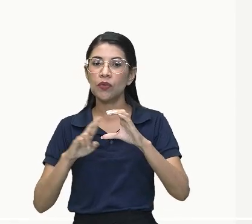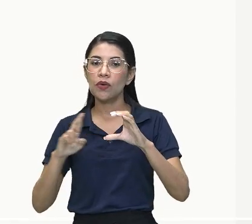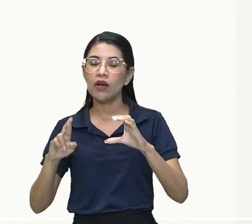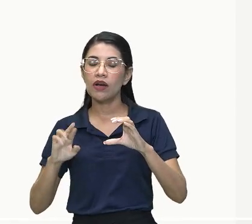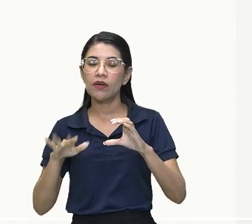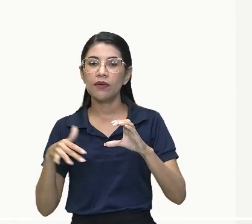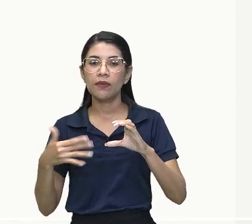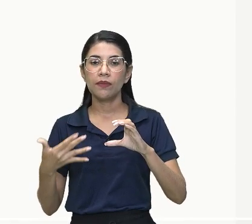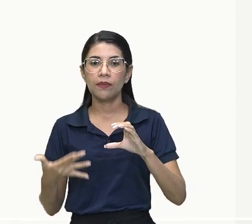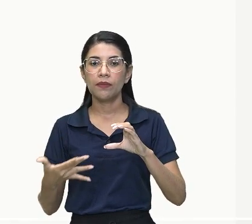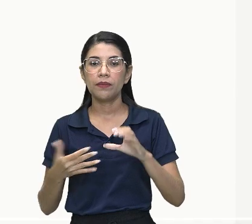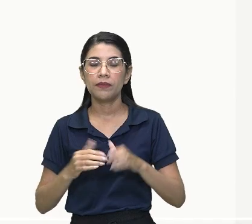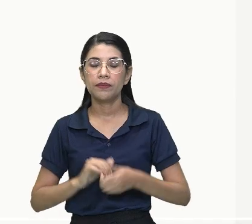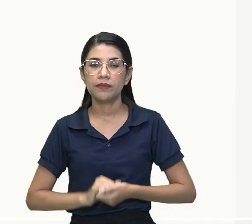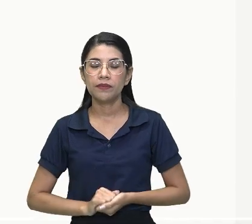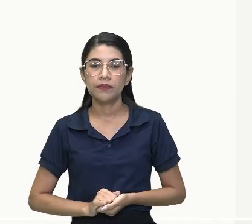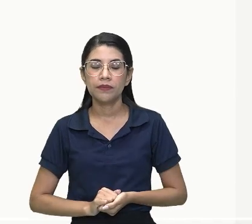raio